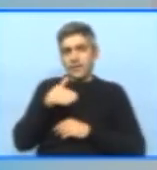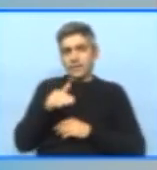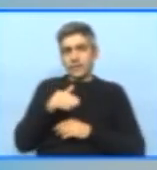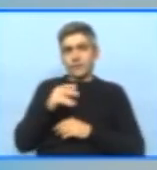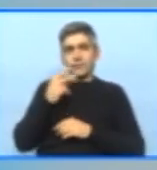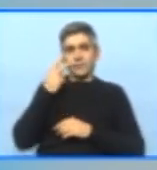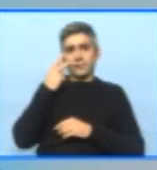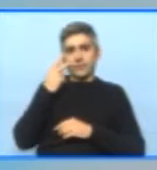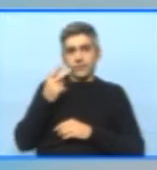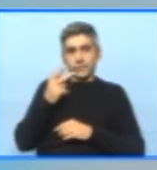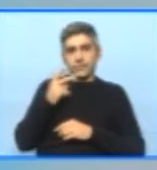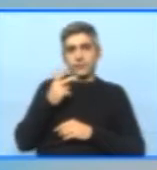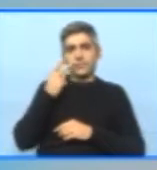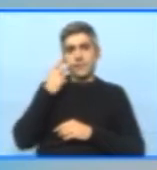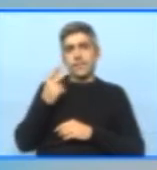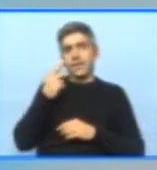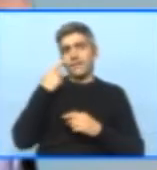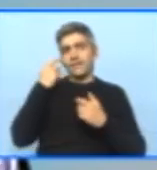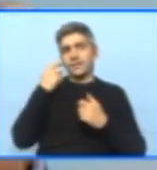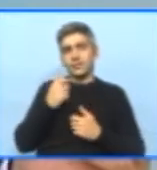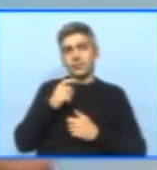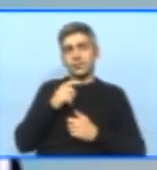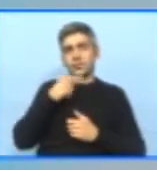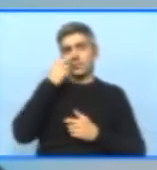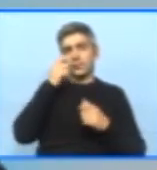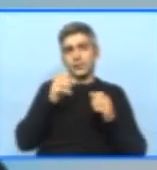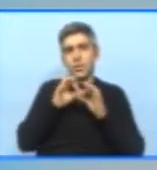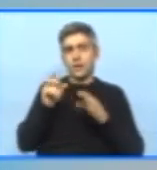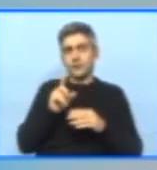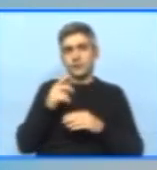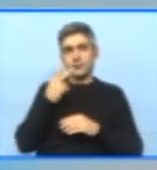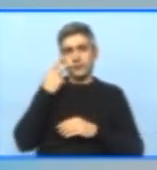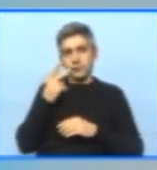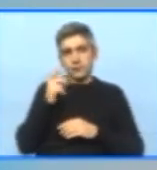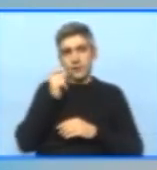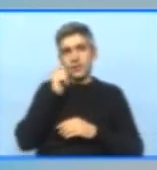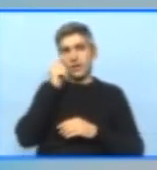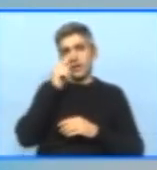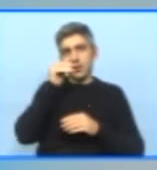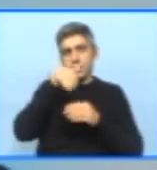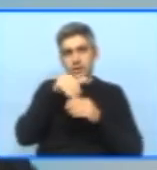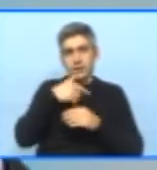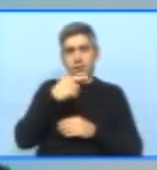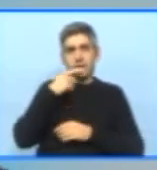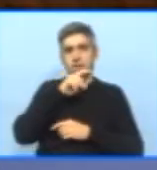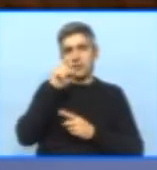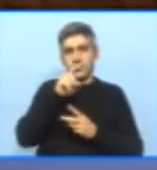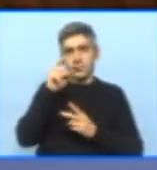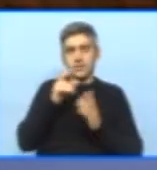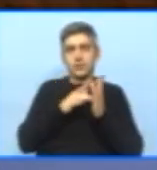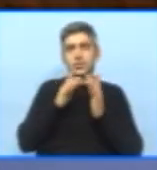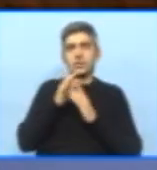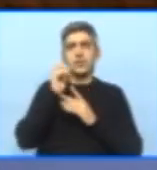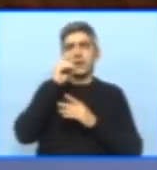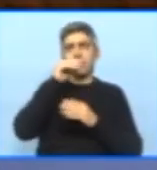a ver, mas não é só o ver físico das outras pessoas, ele vai passar a ver quem é, porque vai se interrogar quem é a pessoa de Jesus,